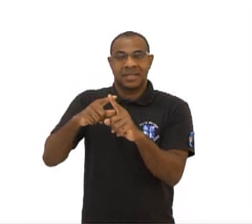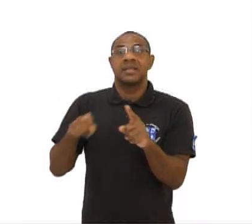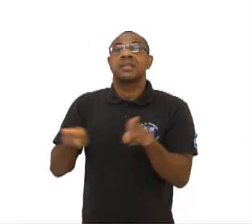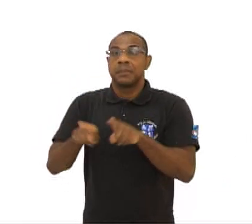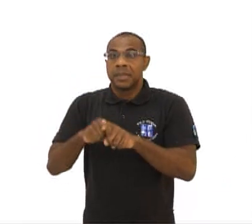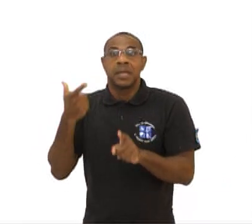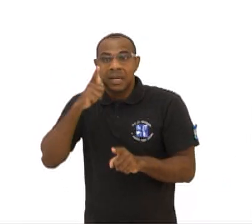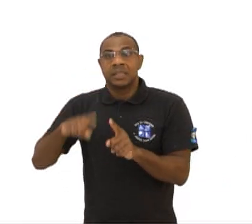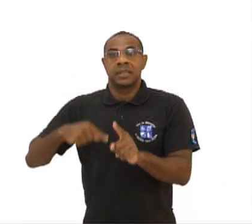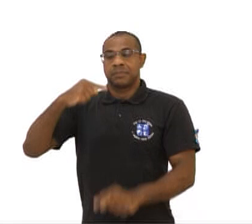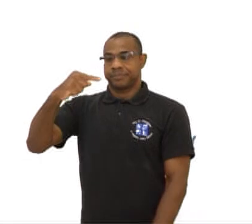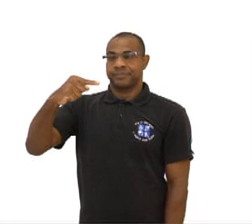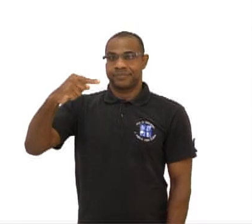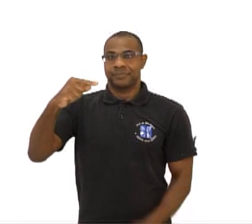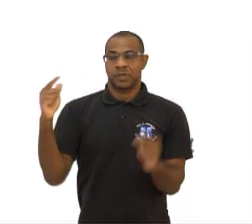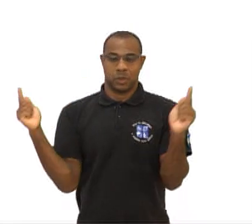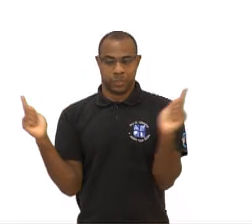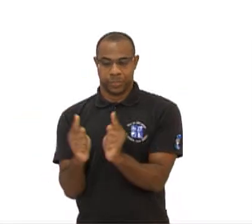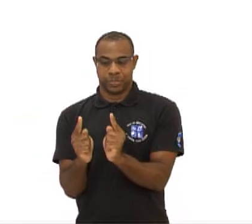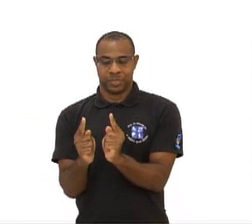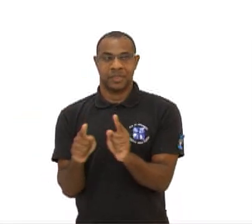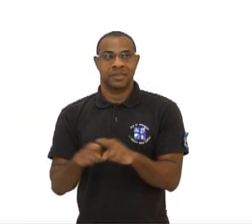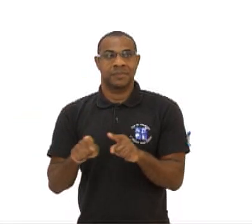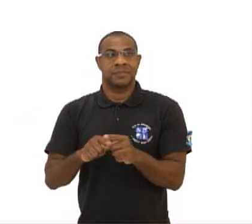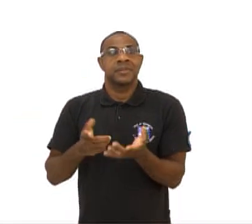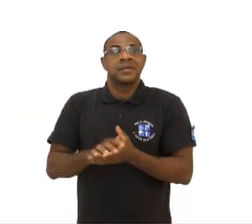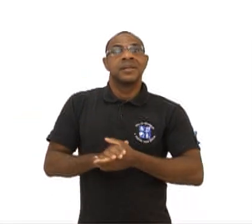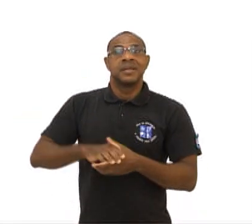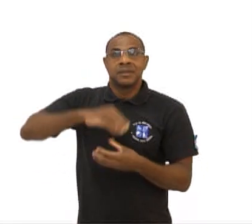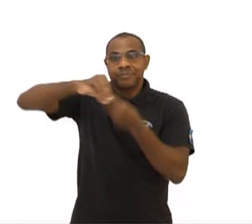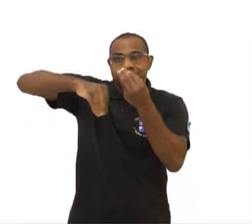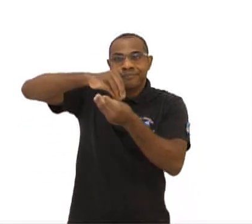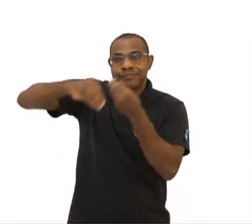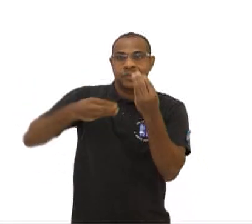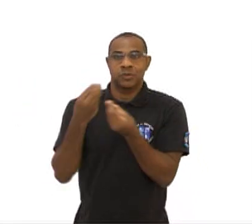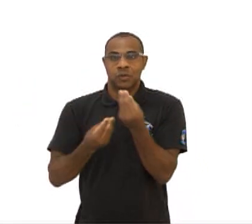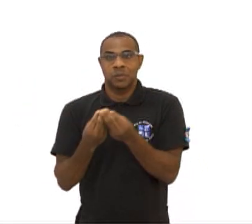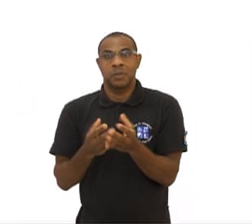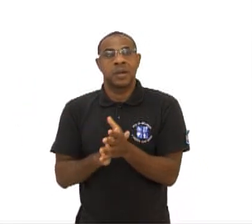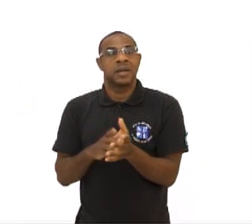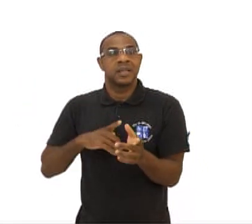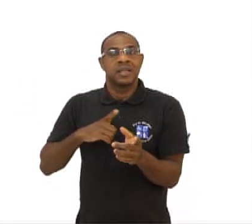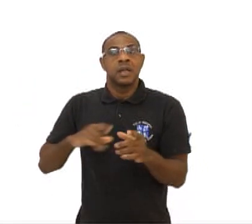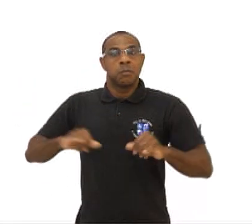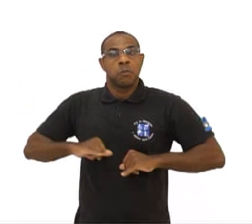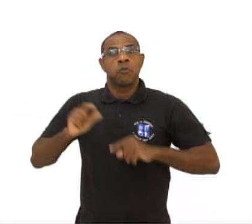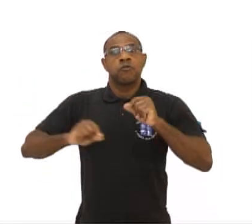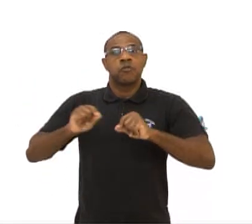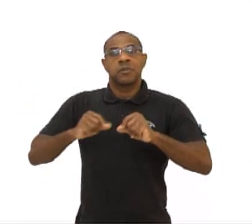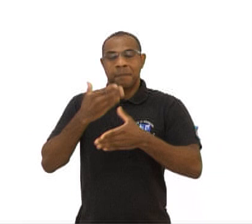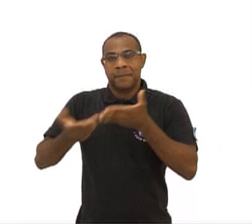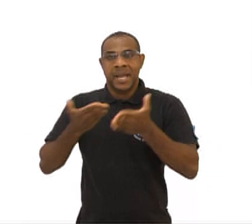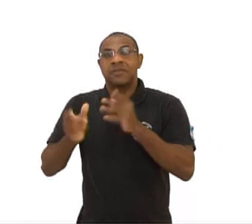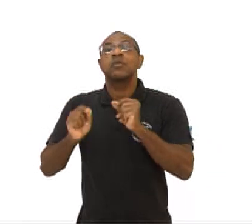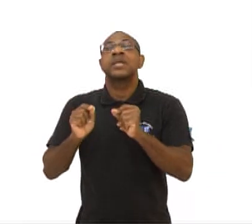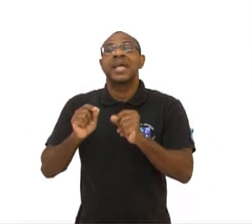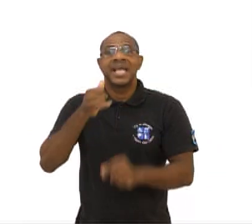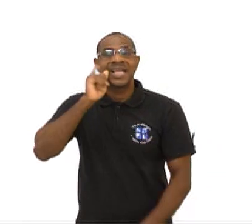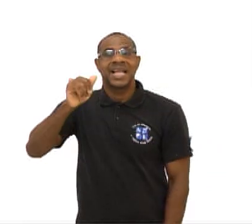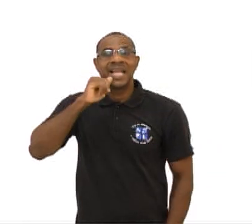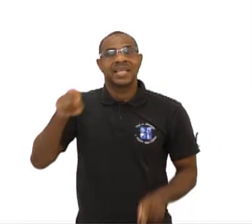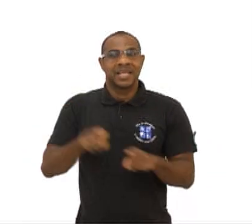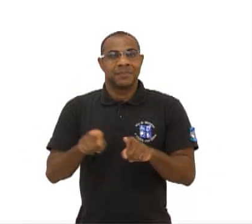carga negativa, o NOx vai ficar menor. Agente redutor sofre oxidação, provoca a redução, perde elétrons e seu